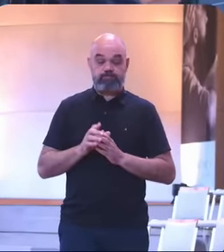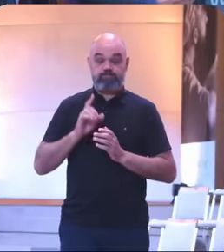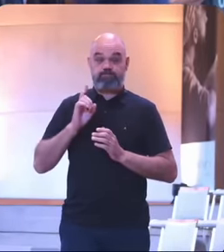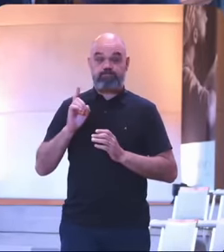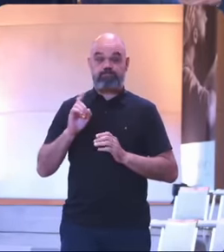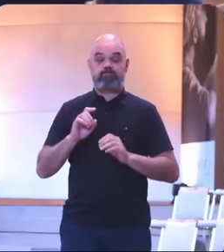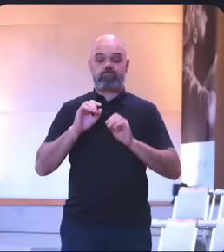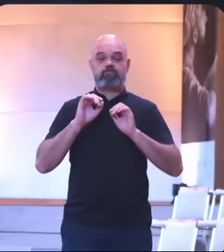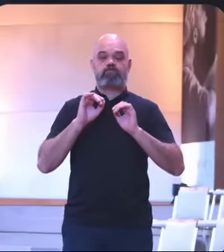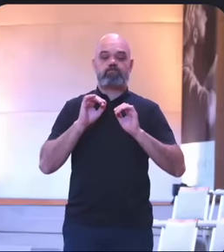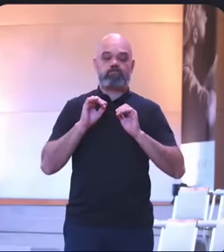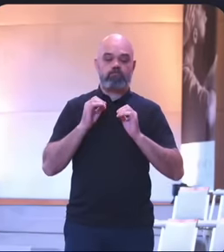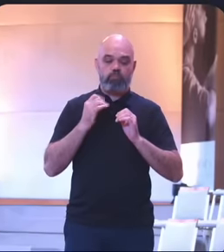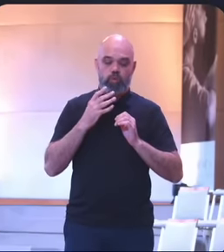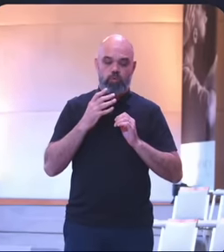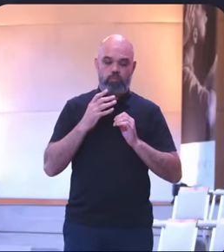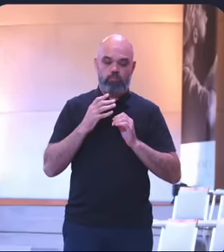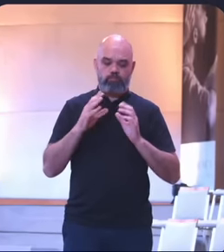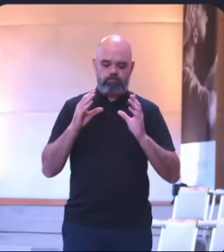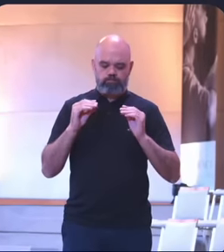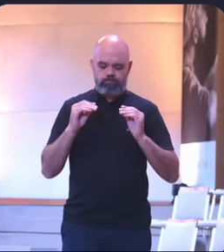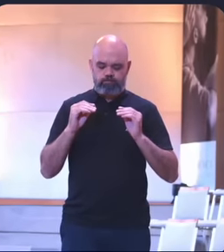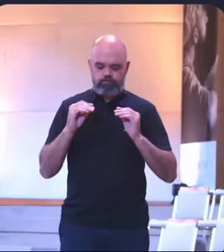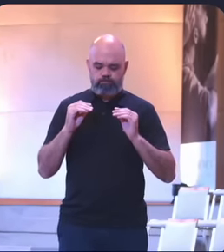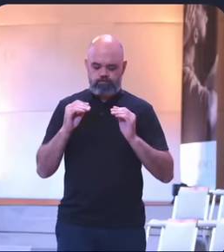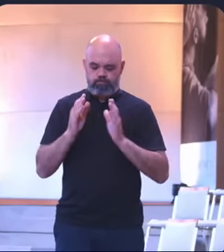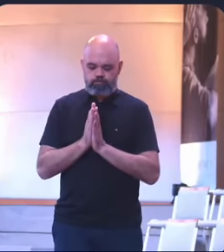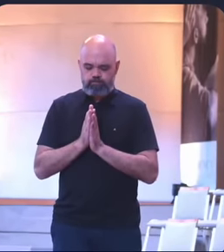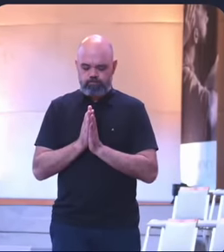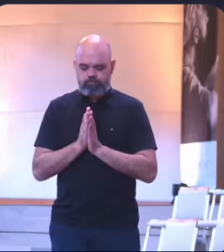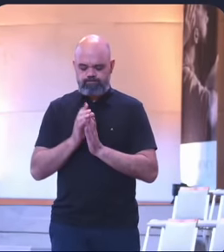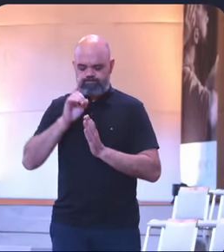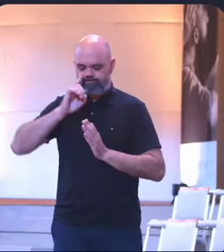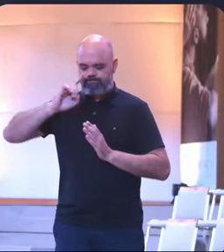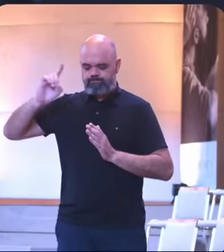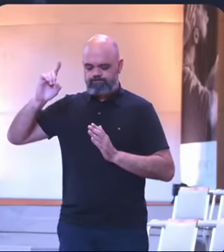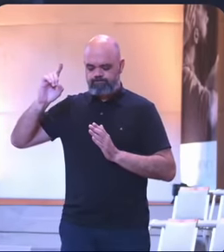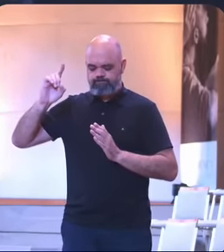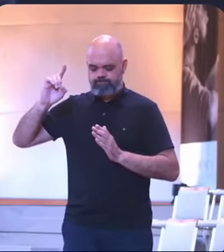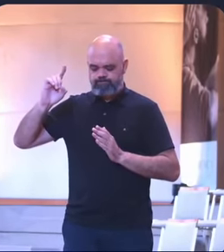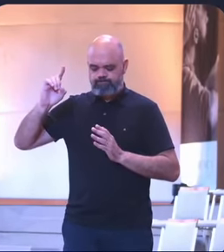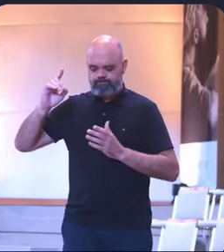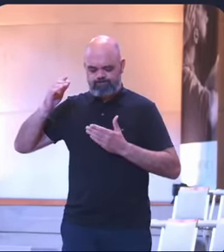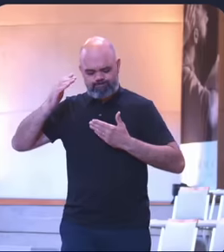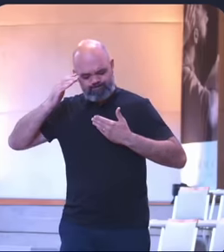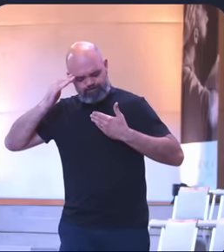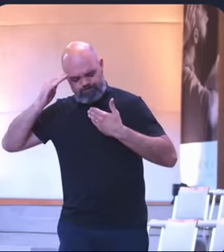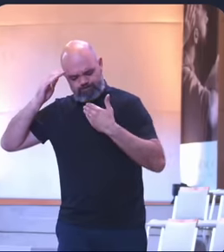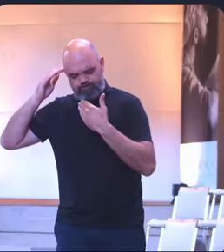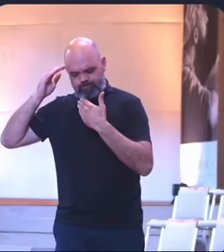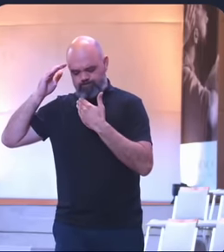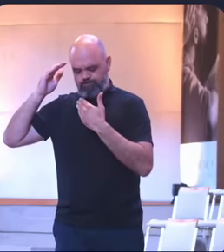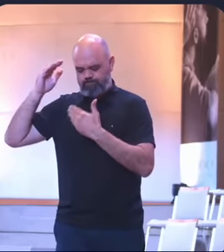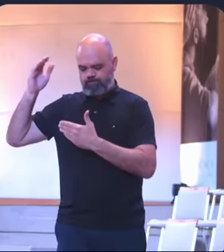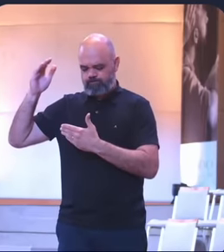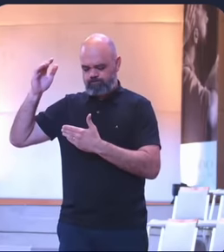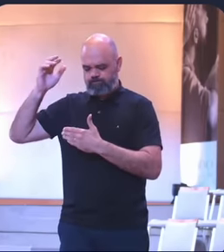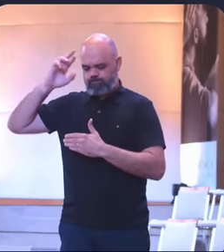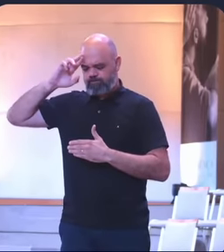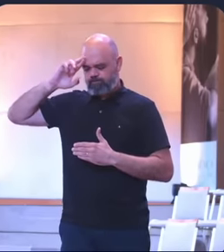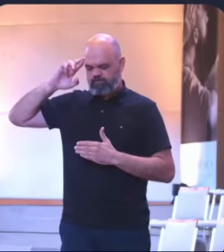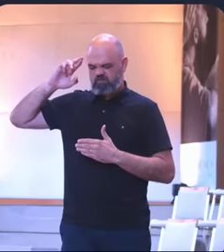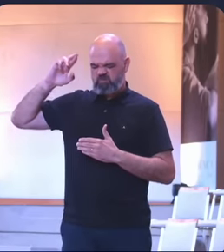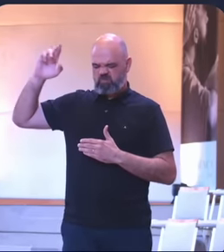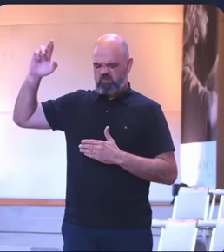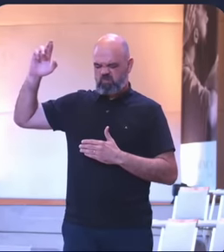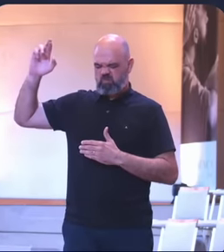Deus é muito bom. Vamos lá, fecha os seus olhos, vamos orar. Deus querido, muito obrigado. Obrigado porque o Senhor